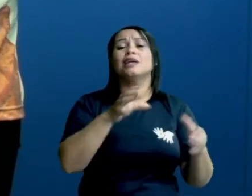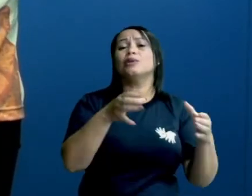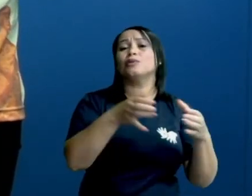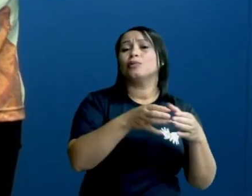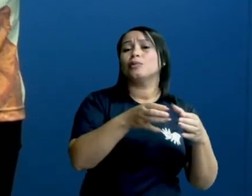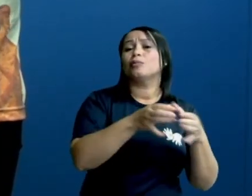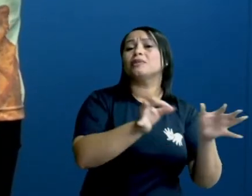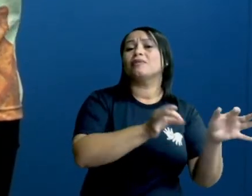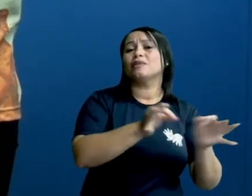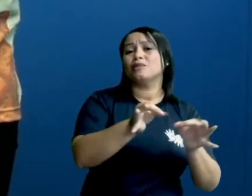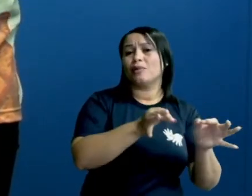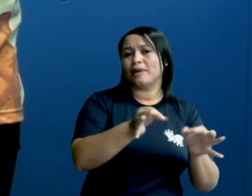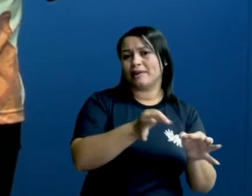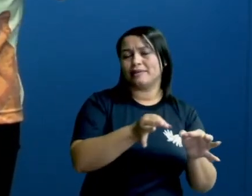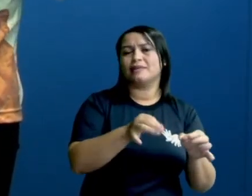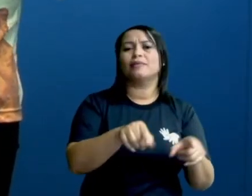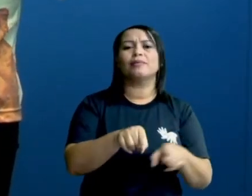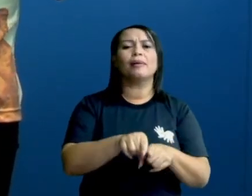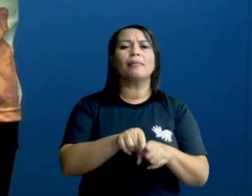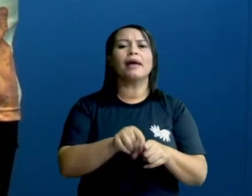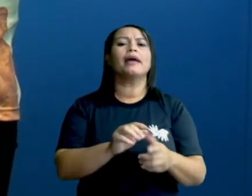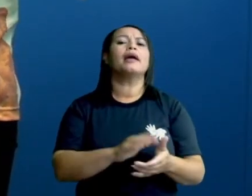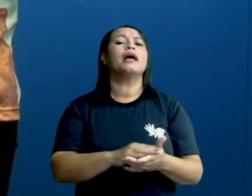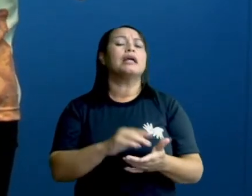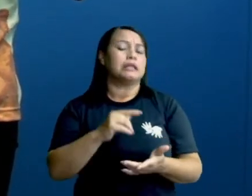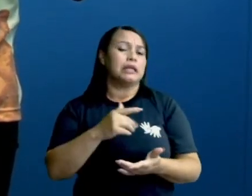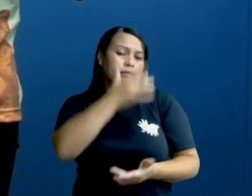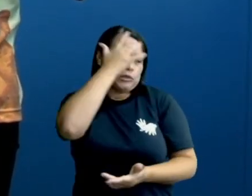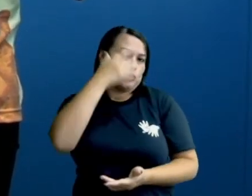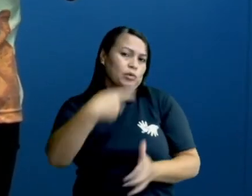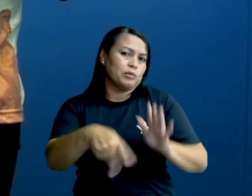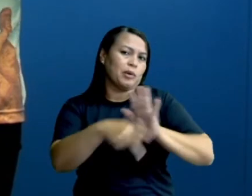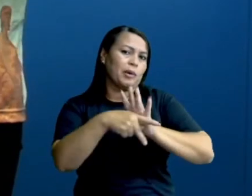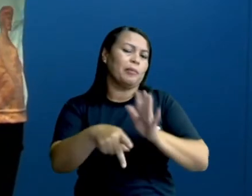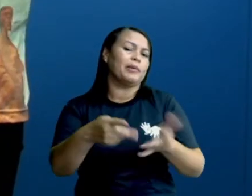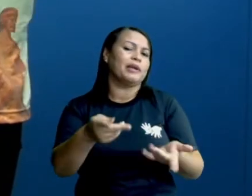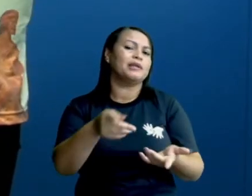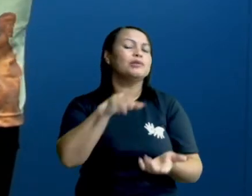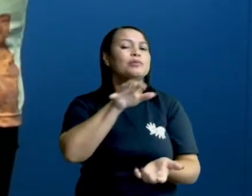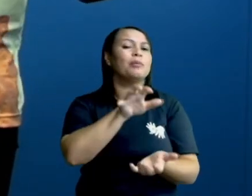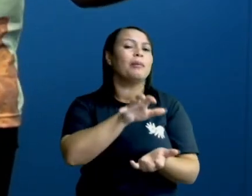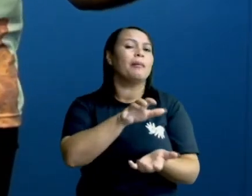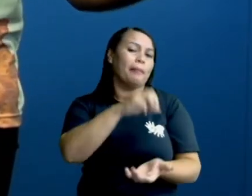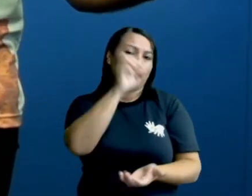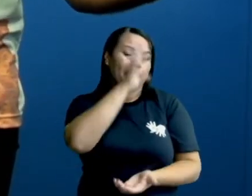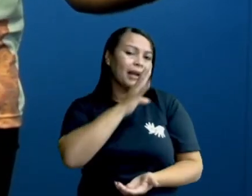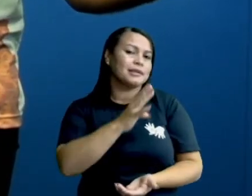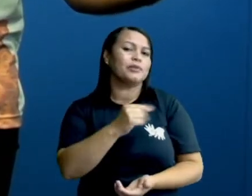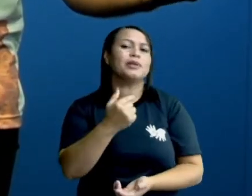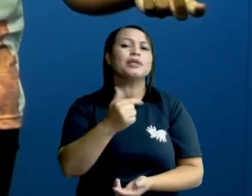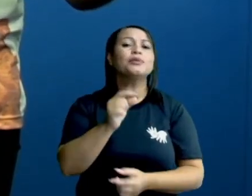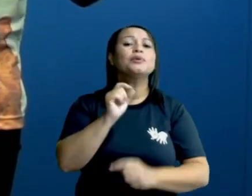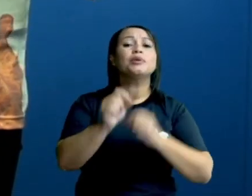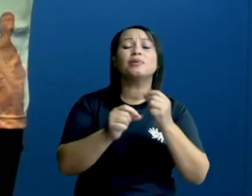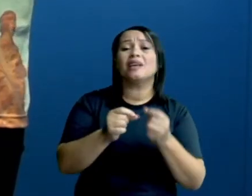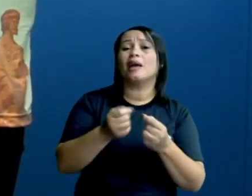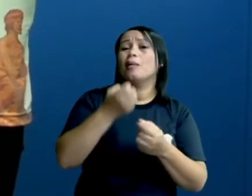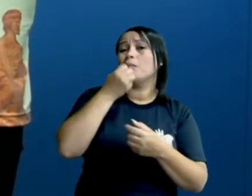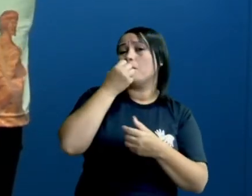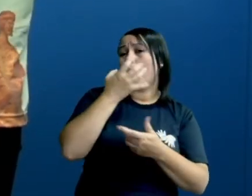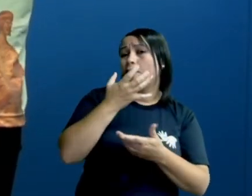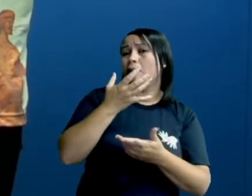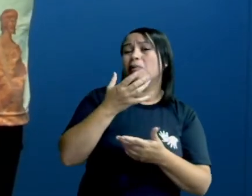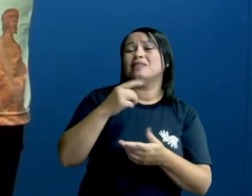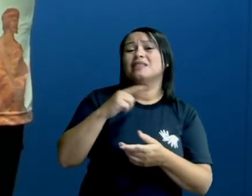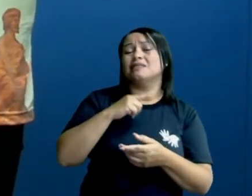se organizando enquanto exército, né, dos lusos brasileiros, né, que também não tinha bons armamentos, né,